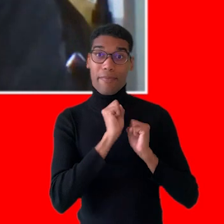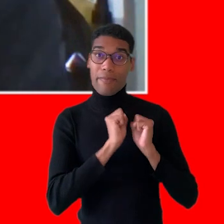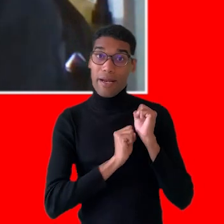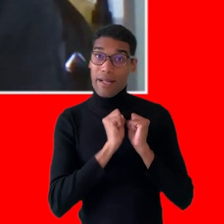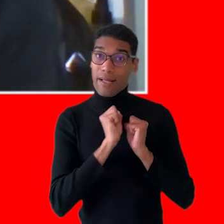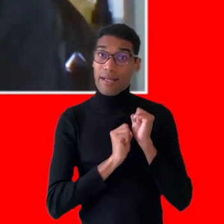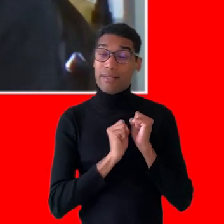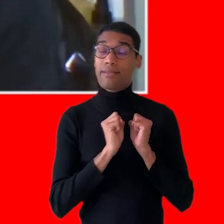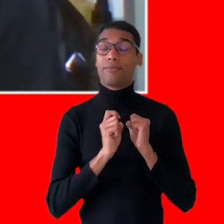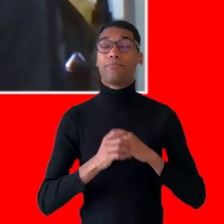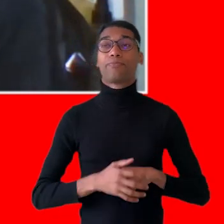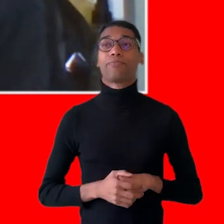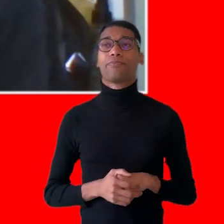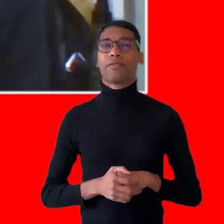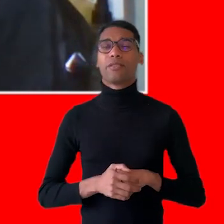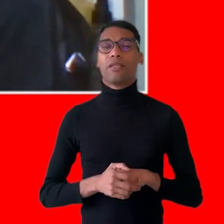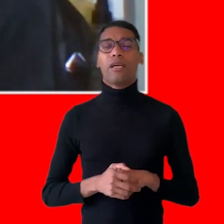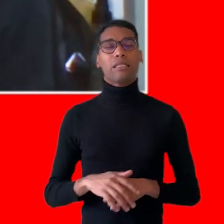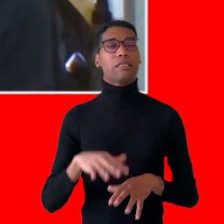empresas